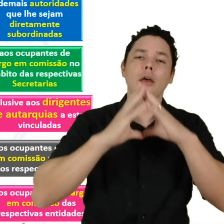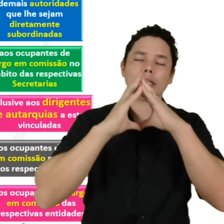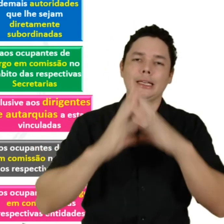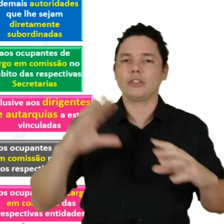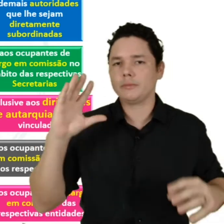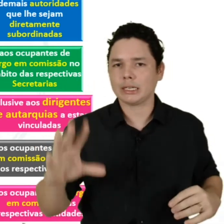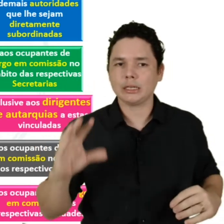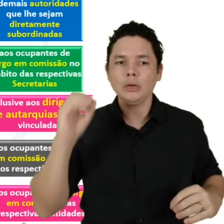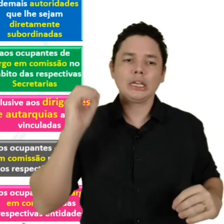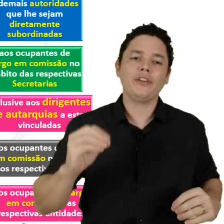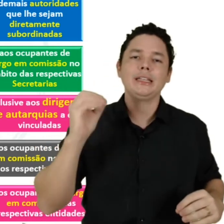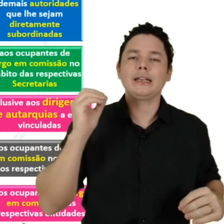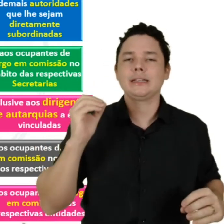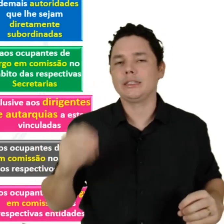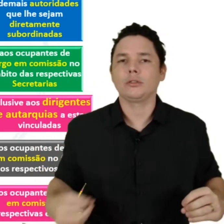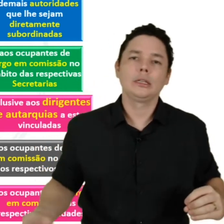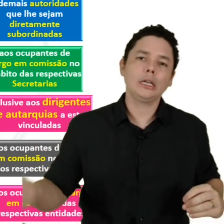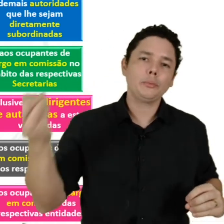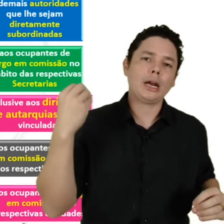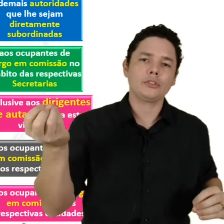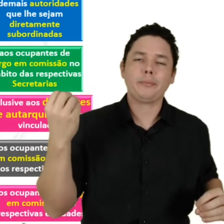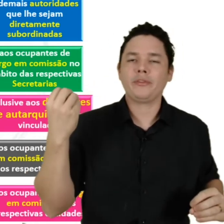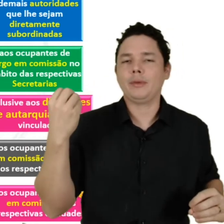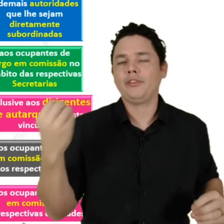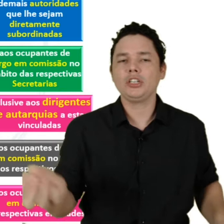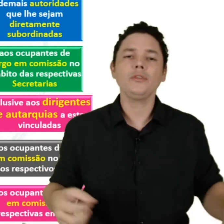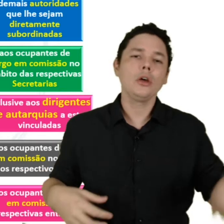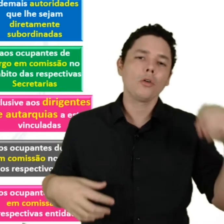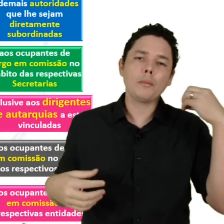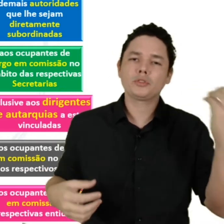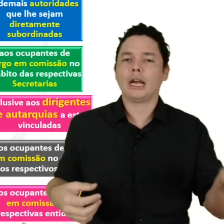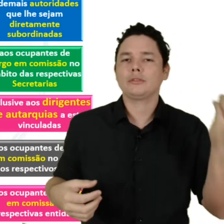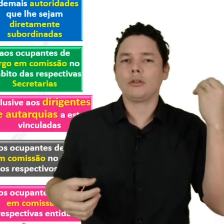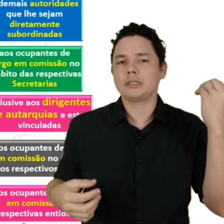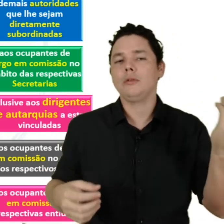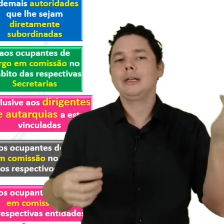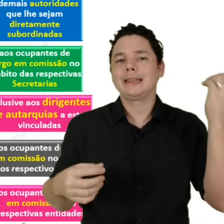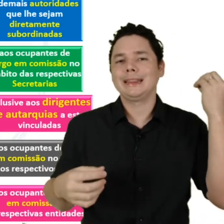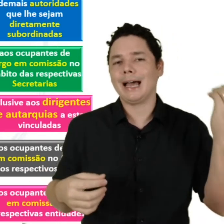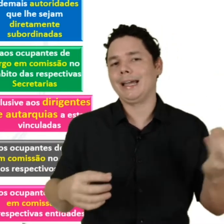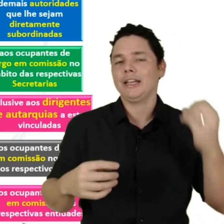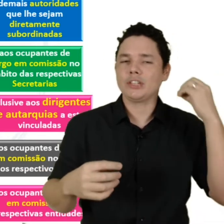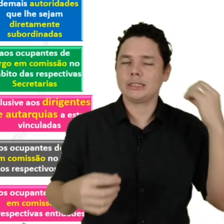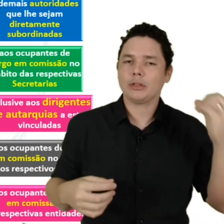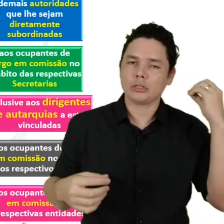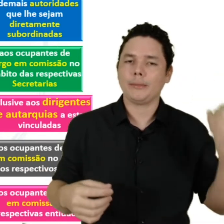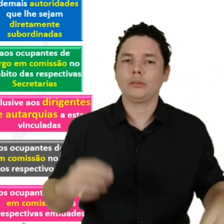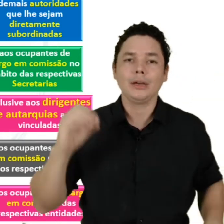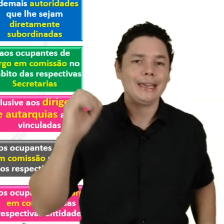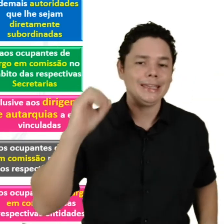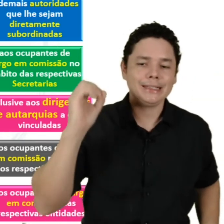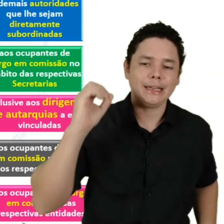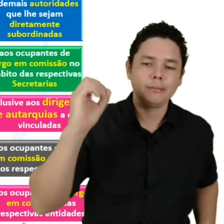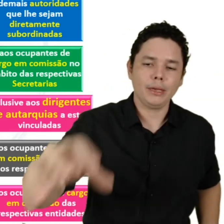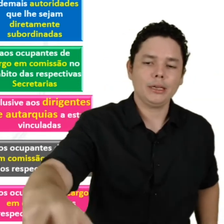Então, é o secretário de Administração que vai dar exercício, tanto para o cargo de provimento efetivo, como para os cargos em comissão DAE, né? Direção e Assessoramento